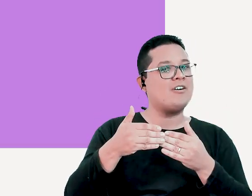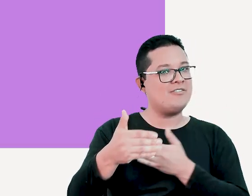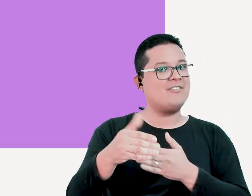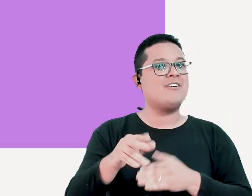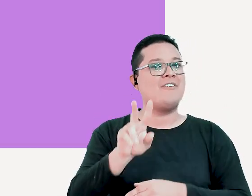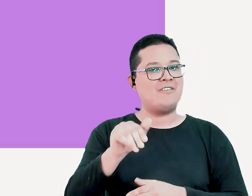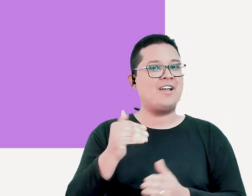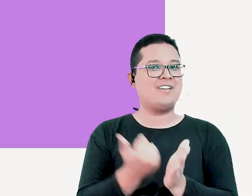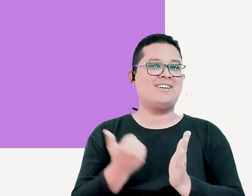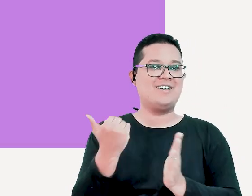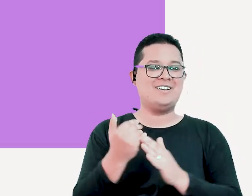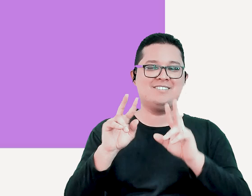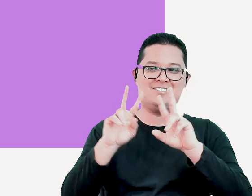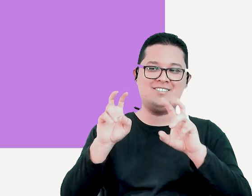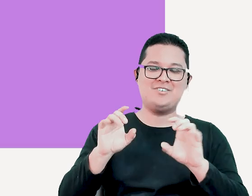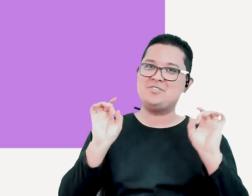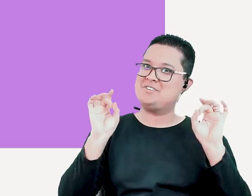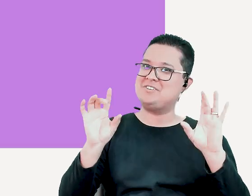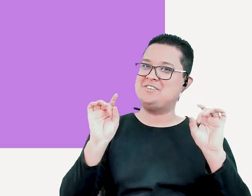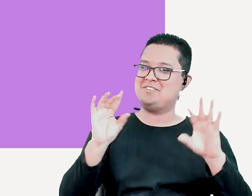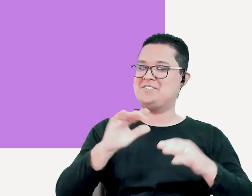maravilhoso.